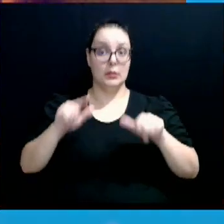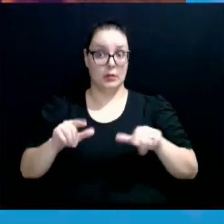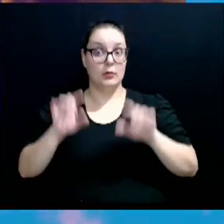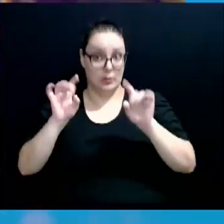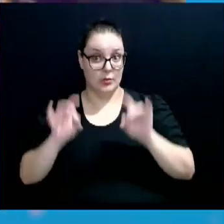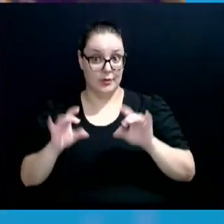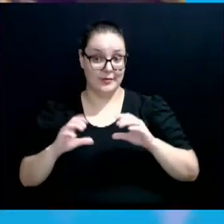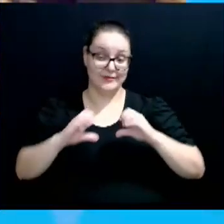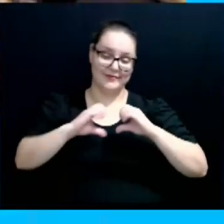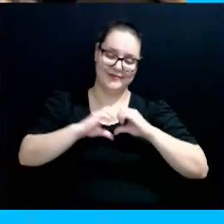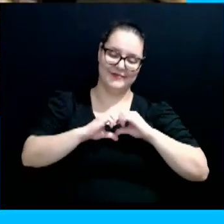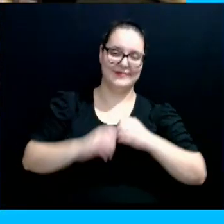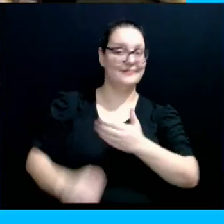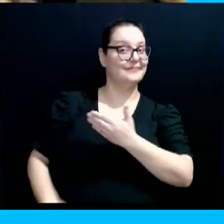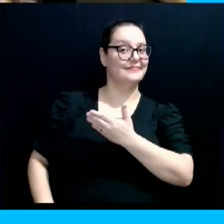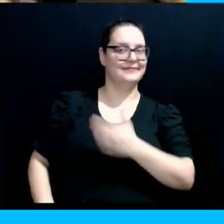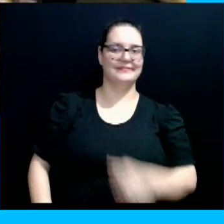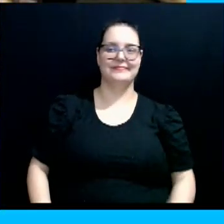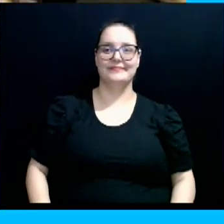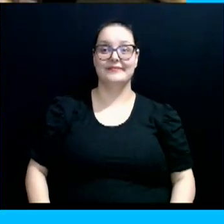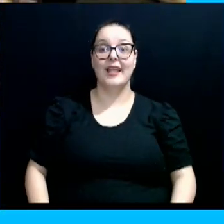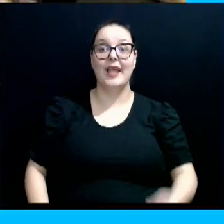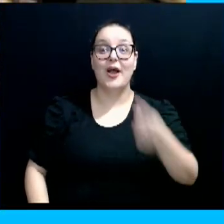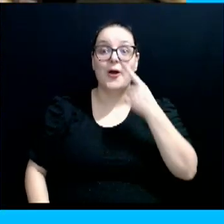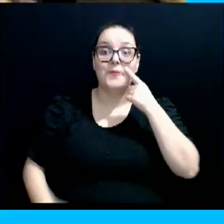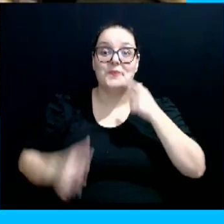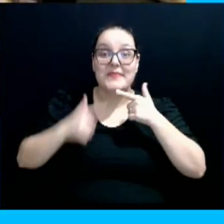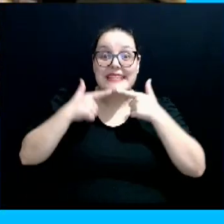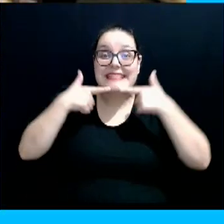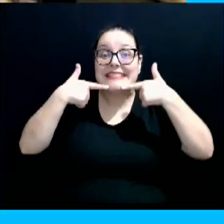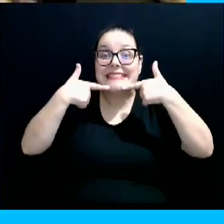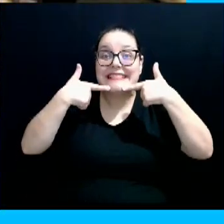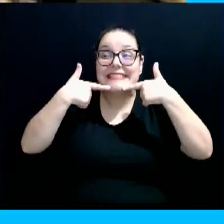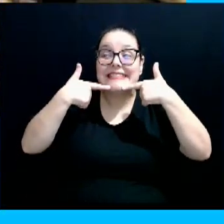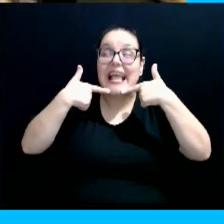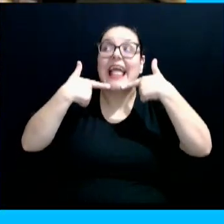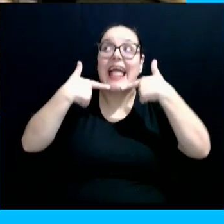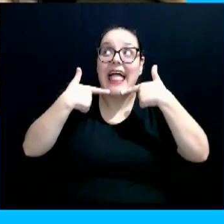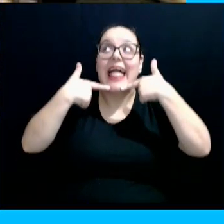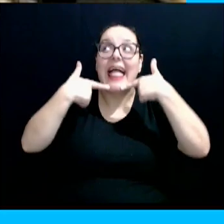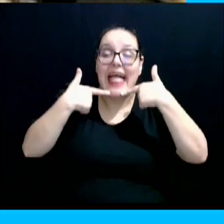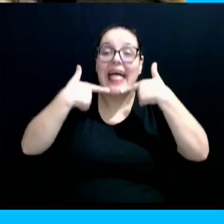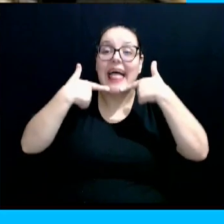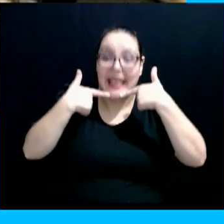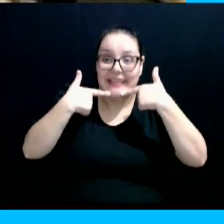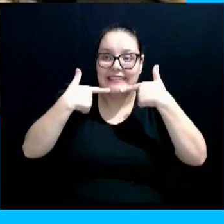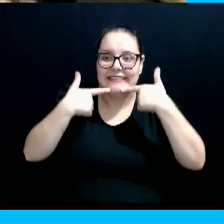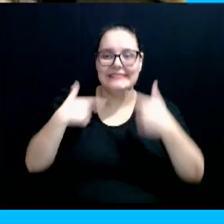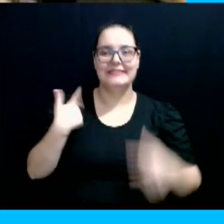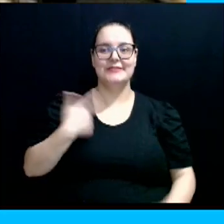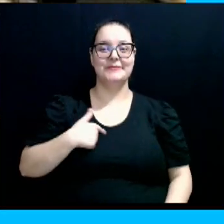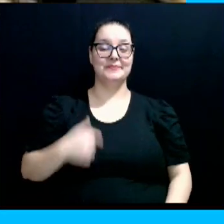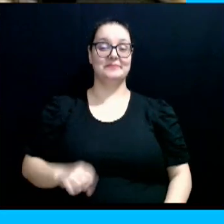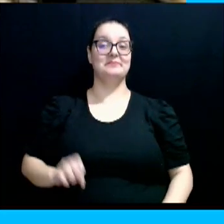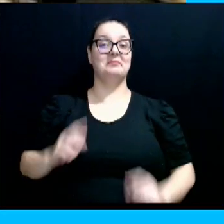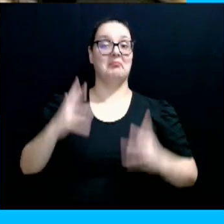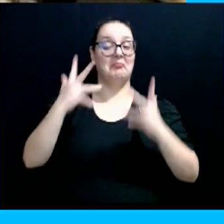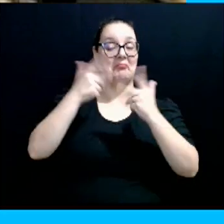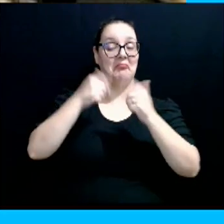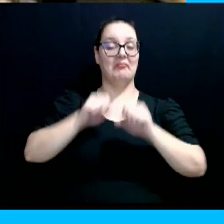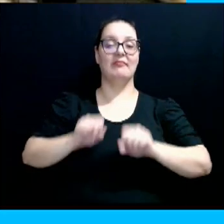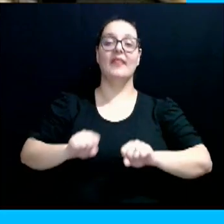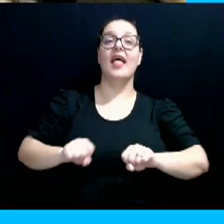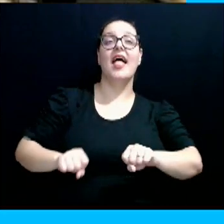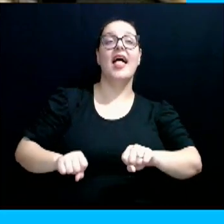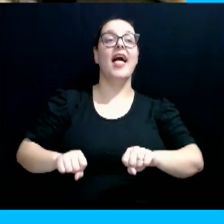para esse garotão? Olha esse sorriso. Apresento o Amadeu, o nosso galã que é dócil e cheio de vida e energia